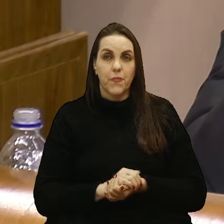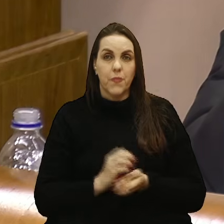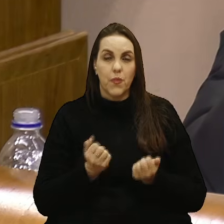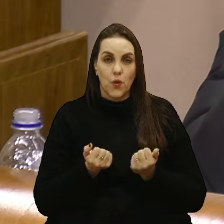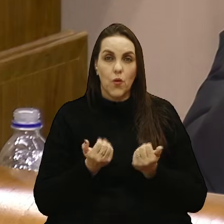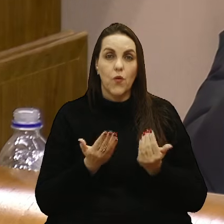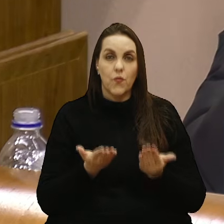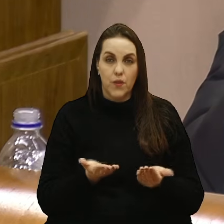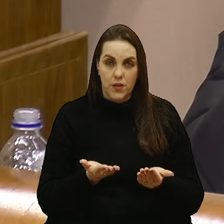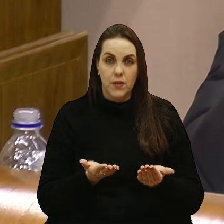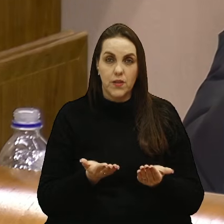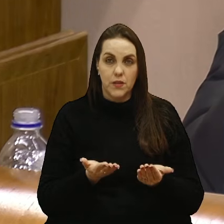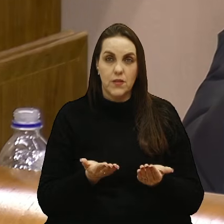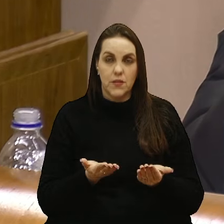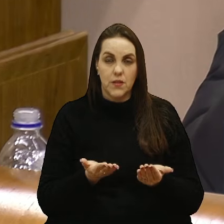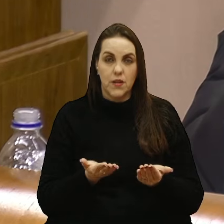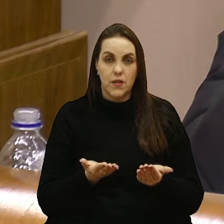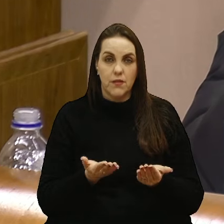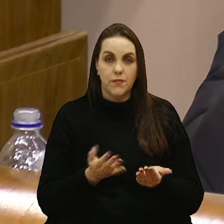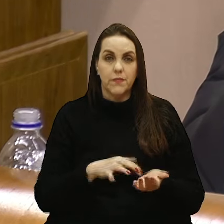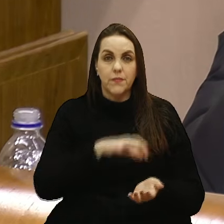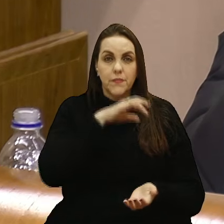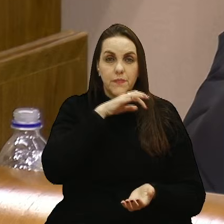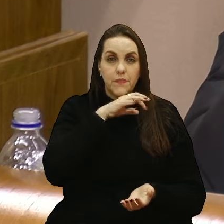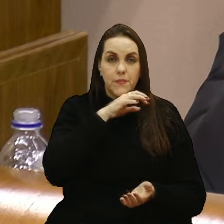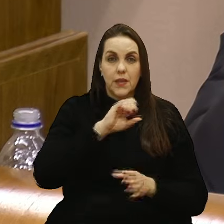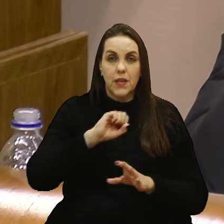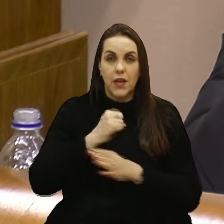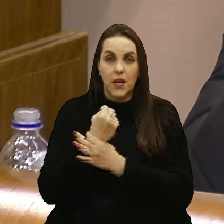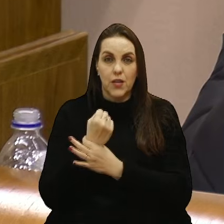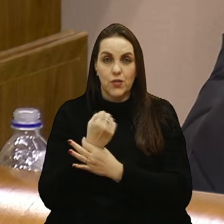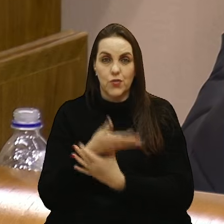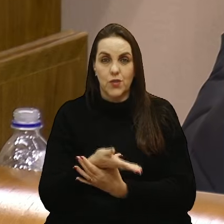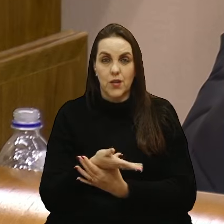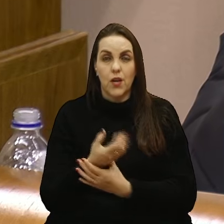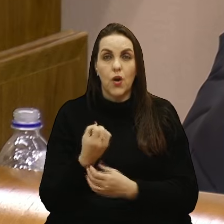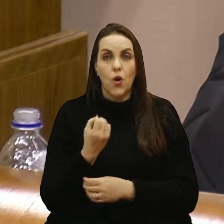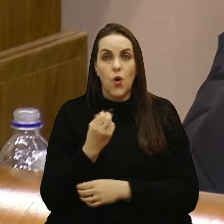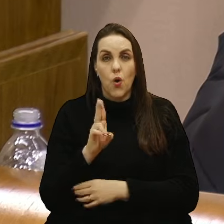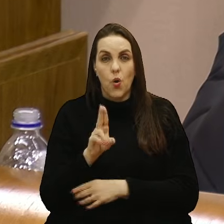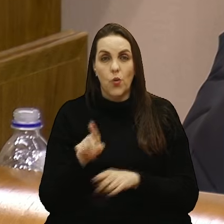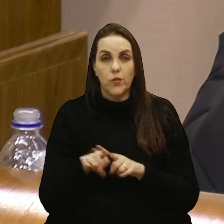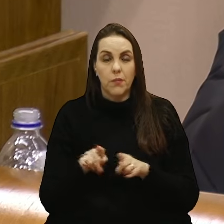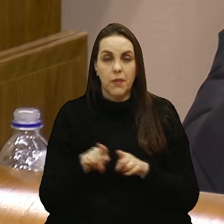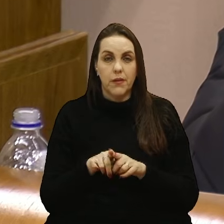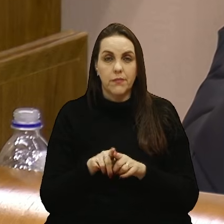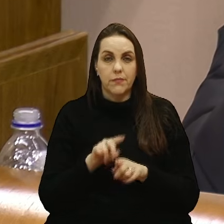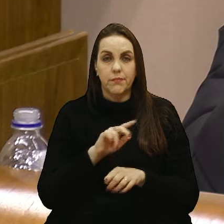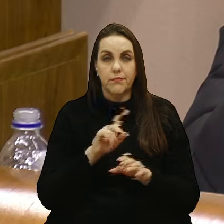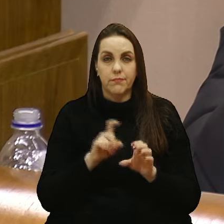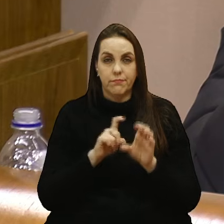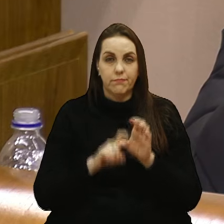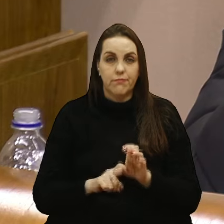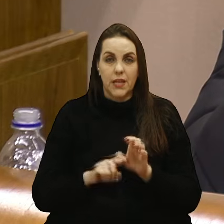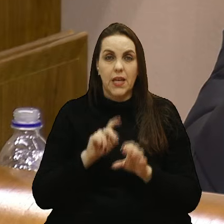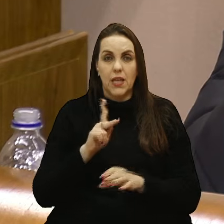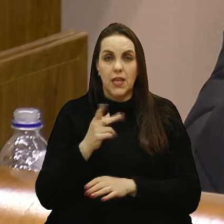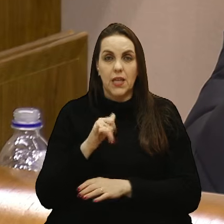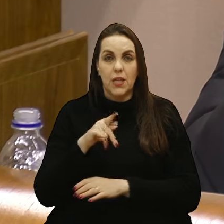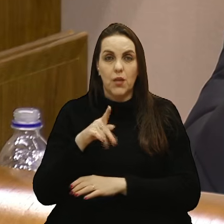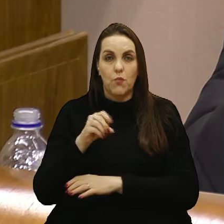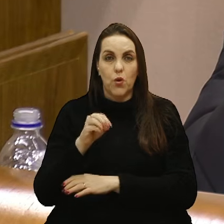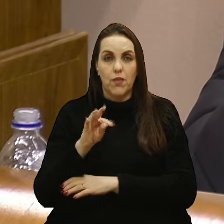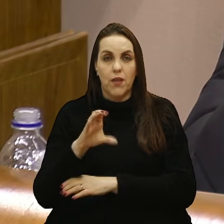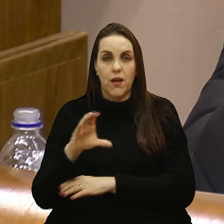oferecer esse bem em garantia ou em hipoteca. Então, iria